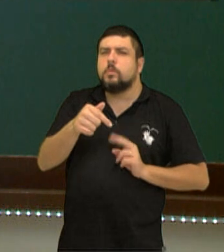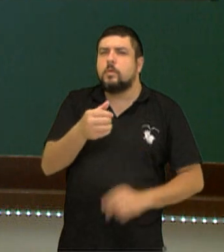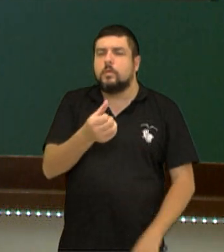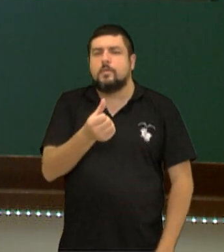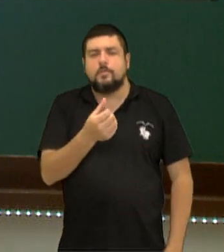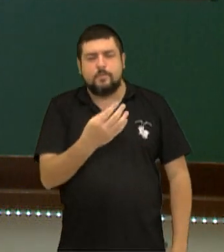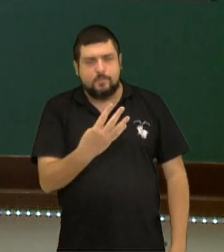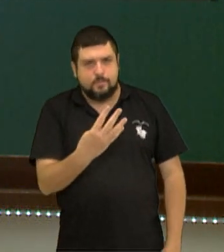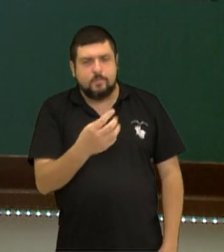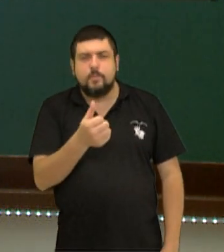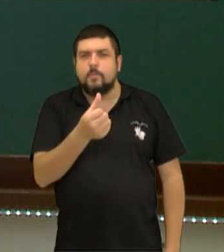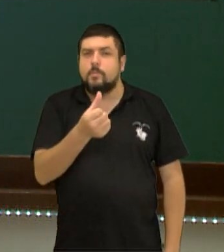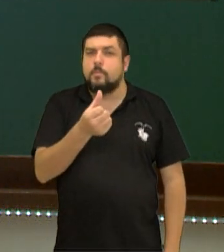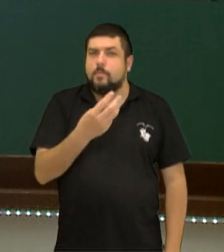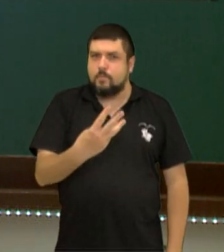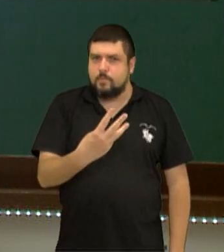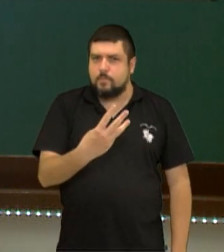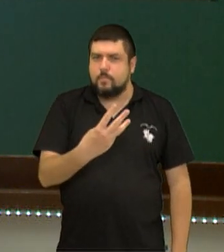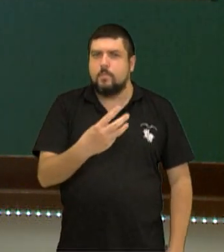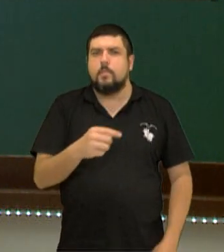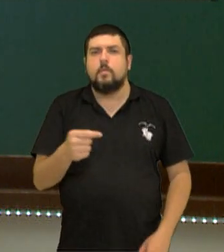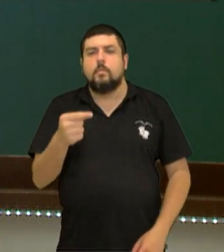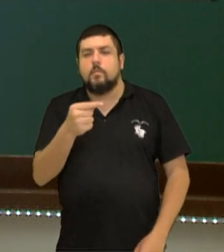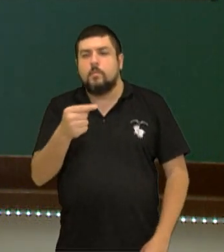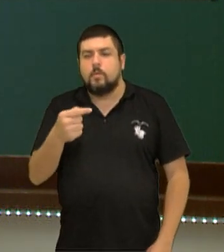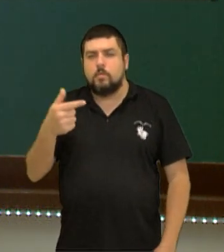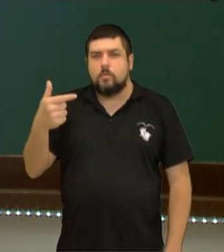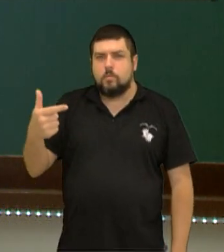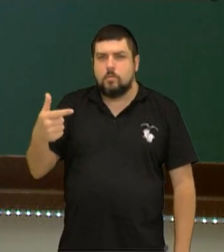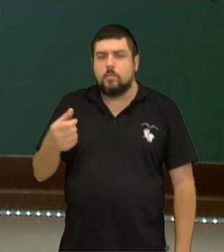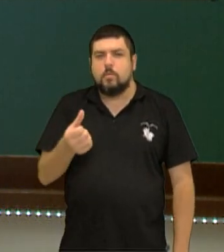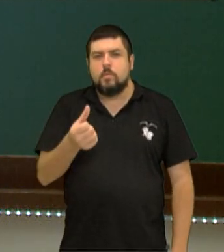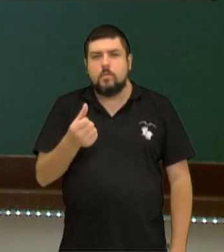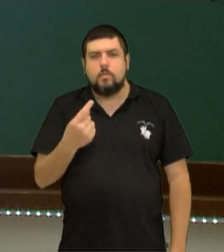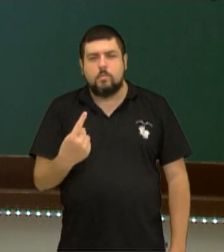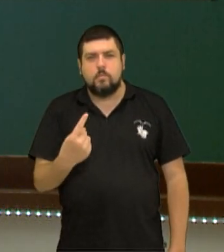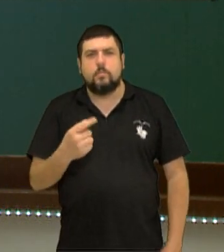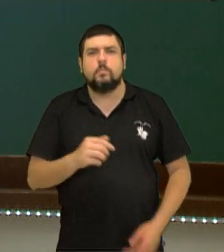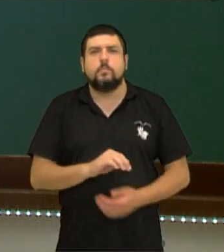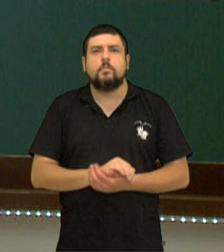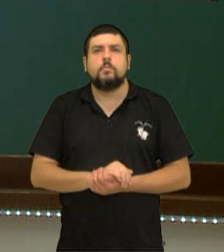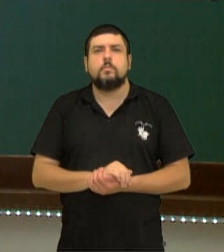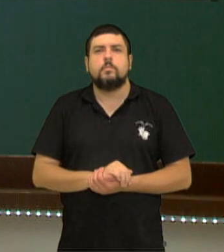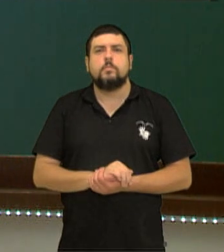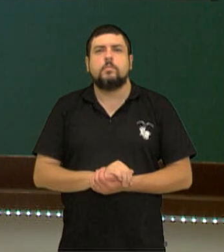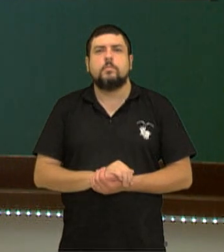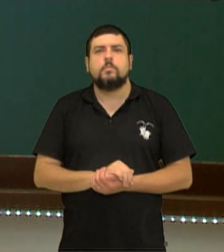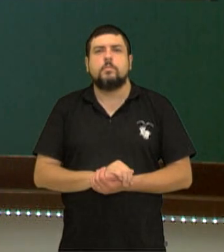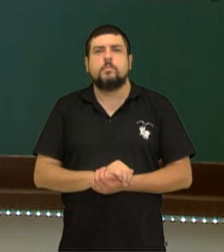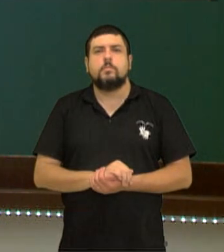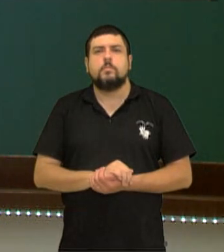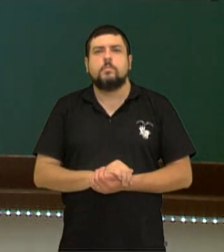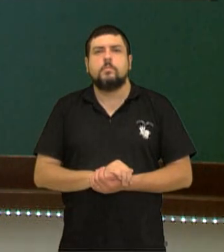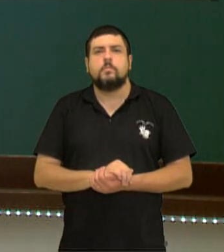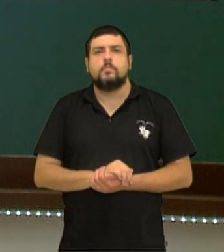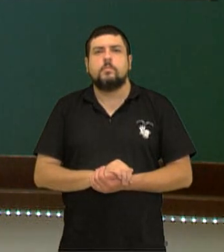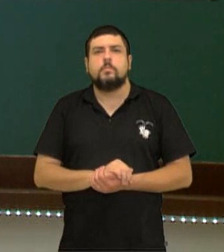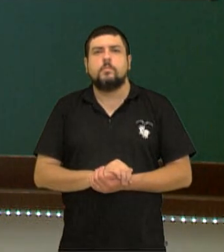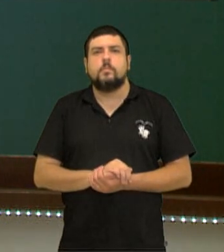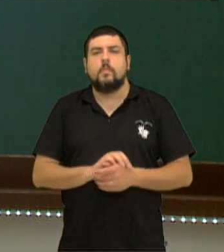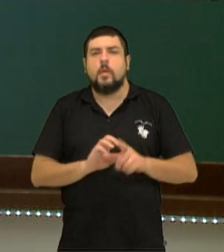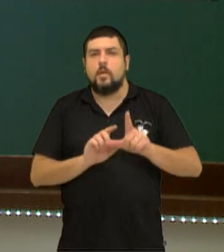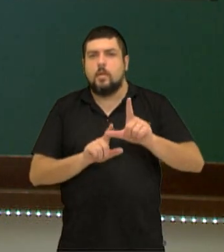63. 63 menos 2, 61, ok? Na letra C, olha